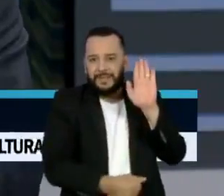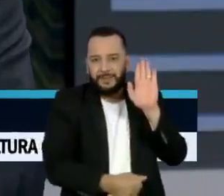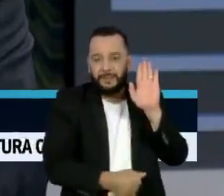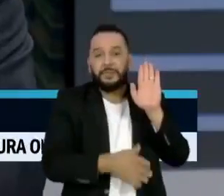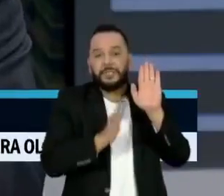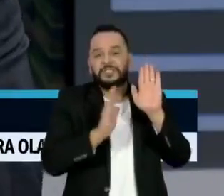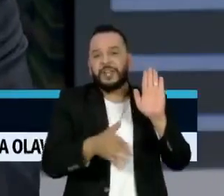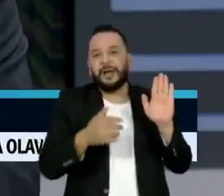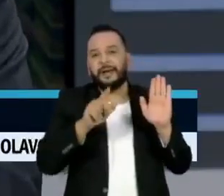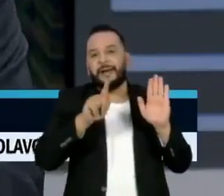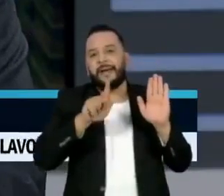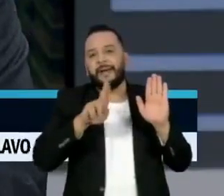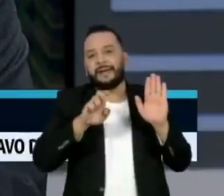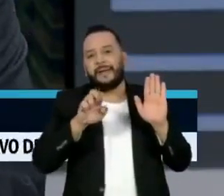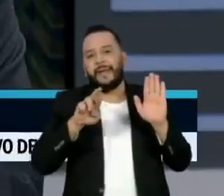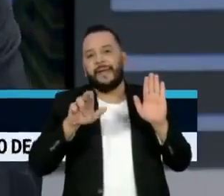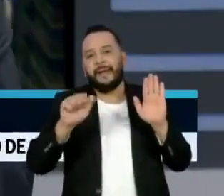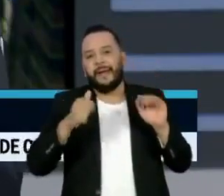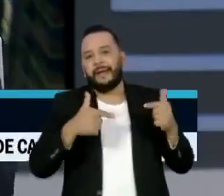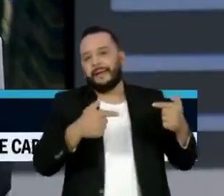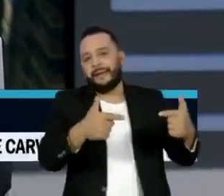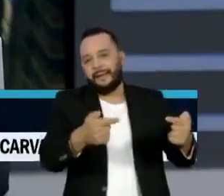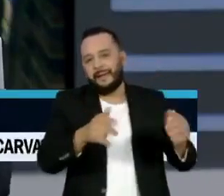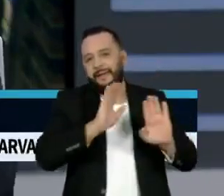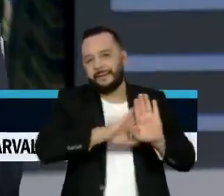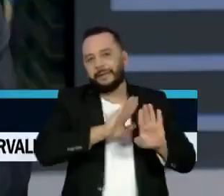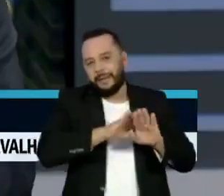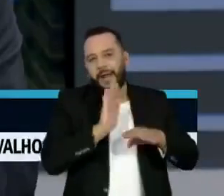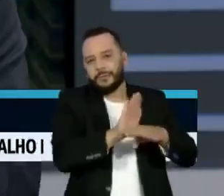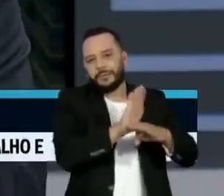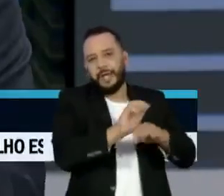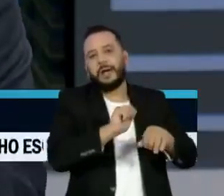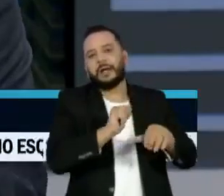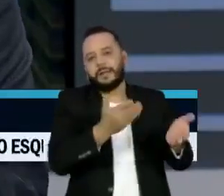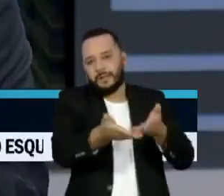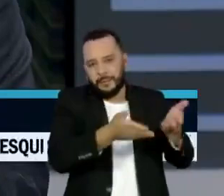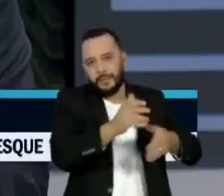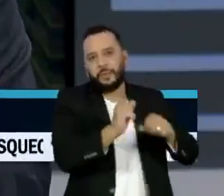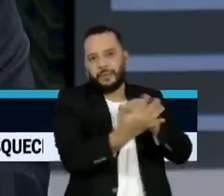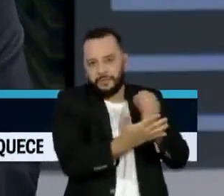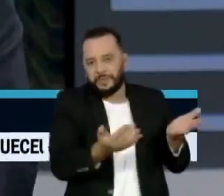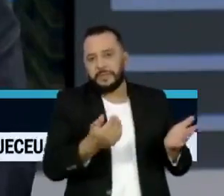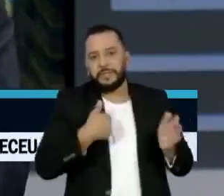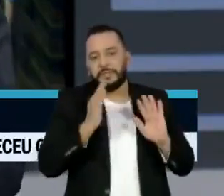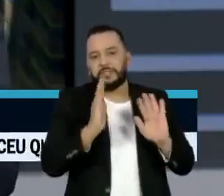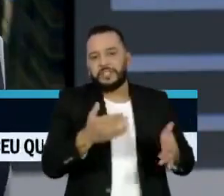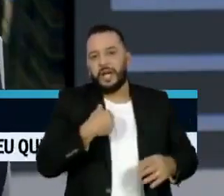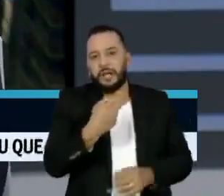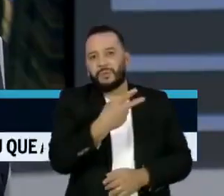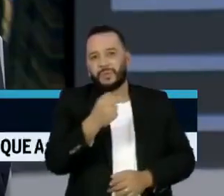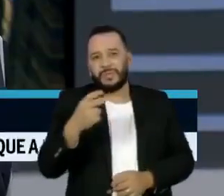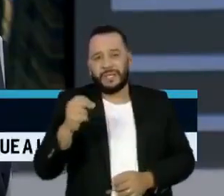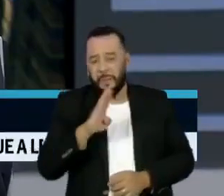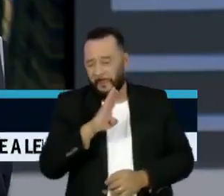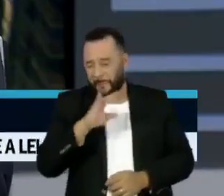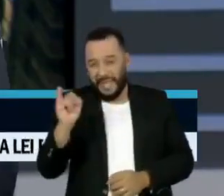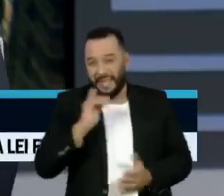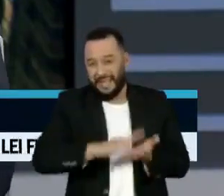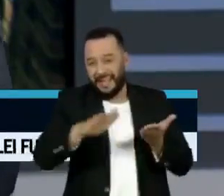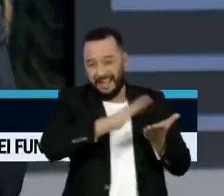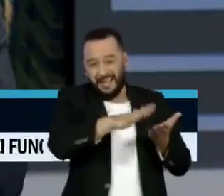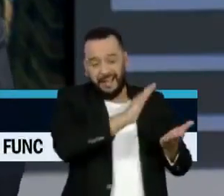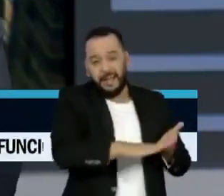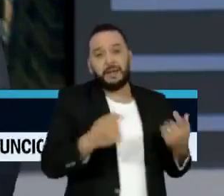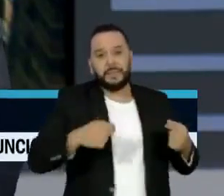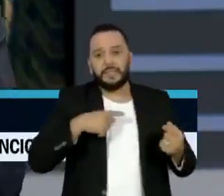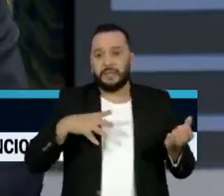fiscal de cerca de 900 bilhões de reais, Joyce e doutor Marcelo, e, obviamente, é preciso reequilibrar, não